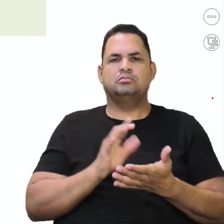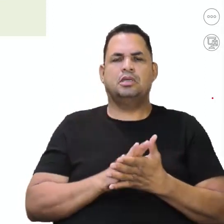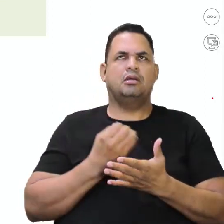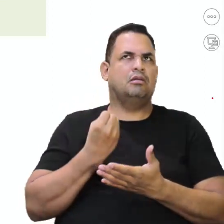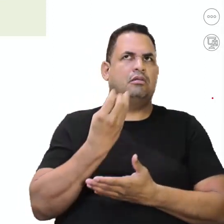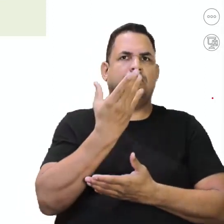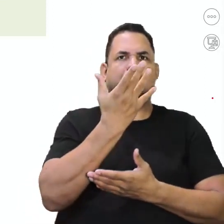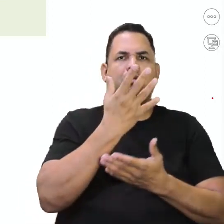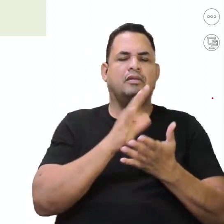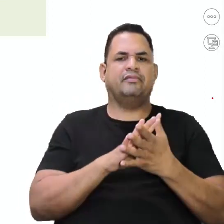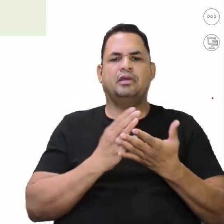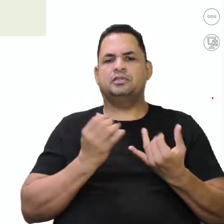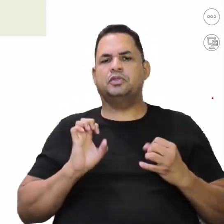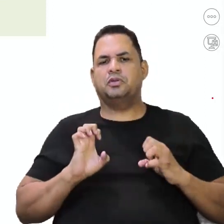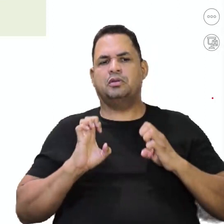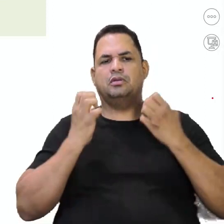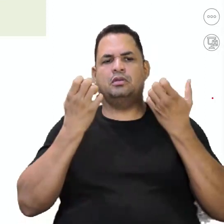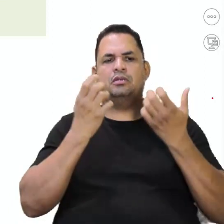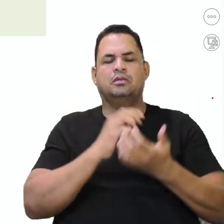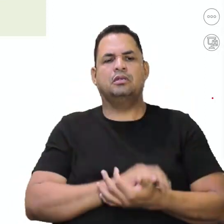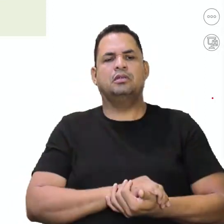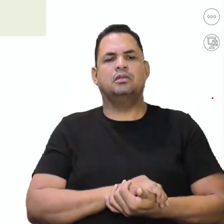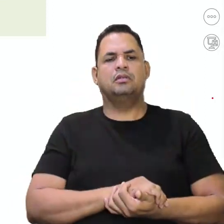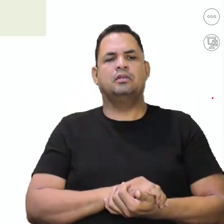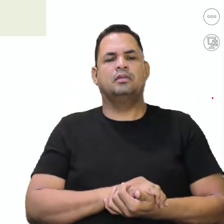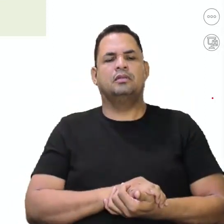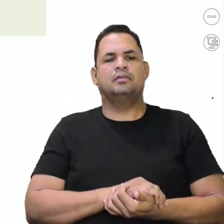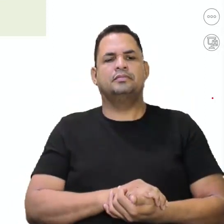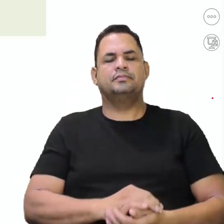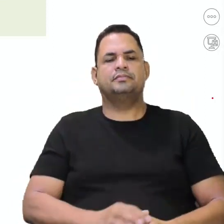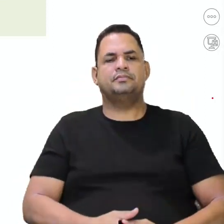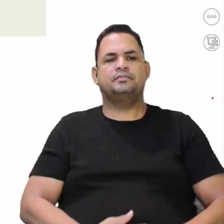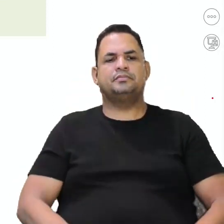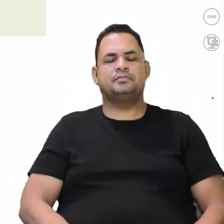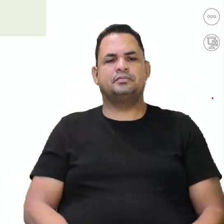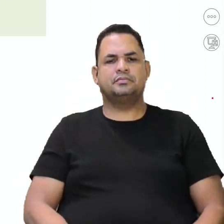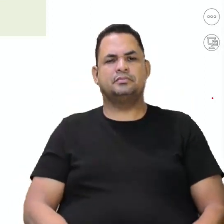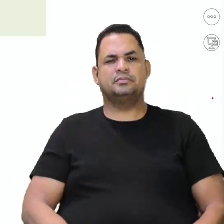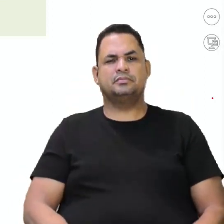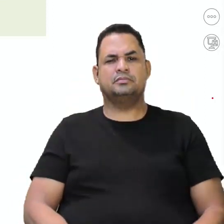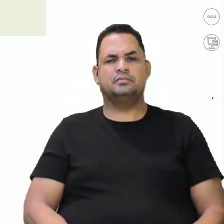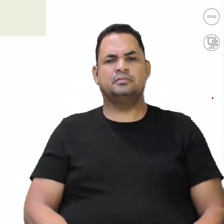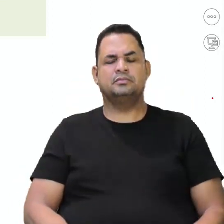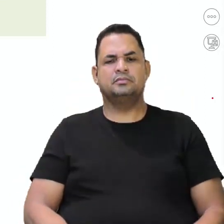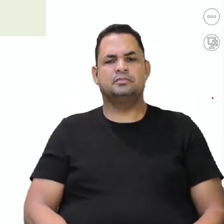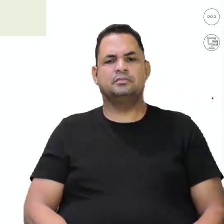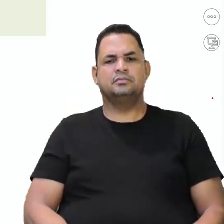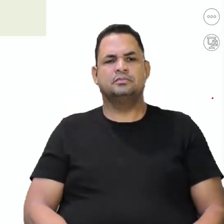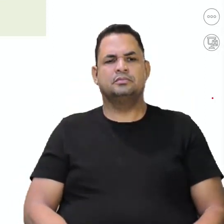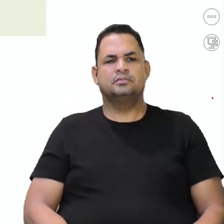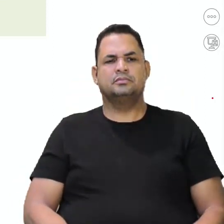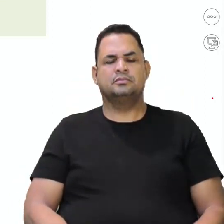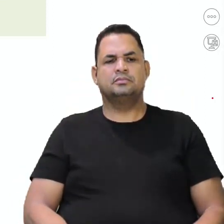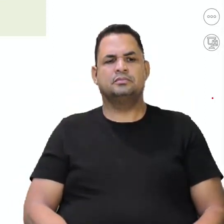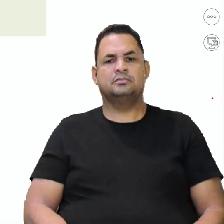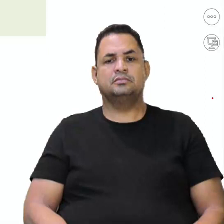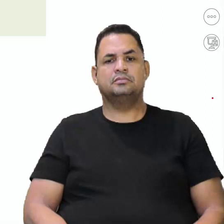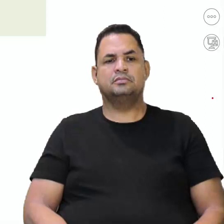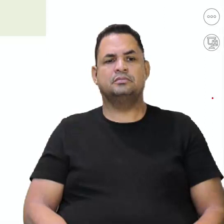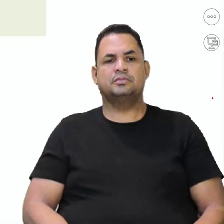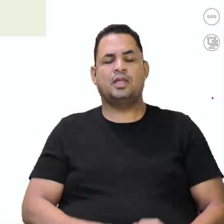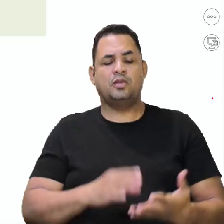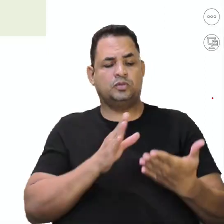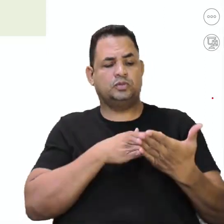não àquele evento, certo? A flyer usually has a relatively short lifespan. Ou